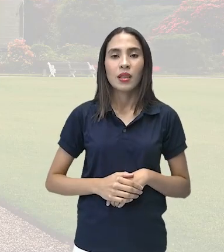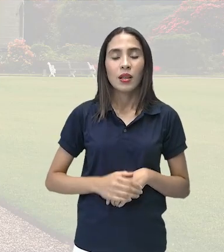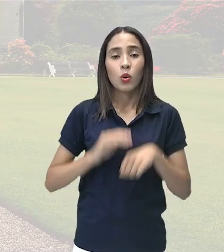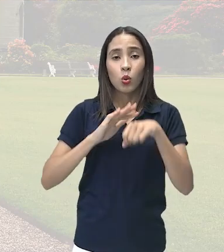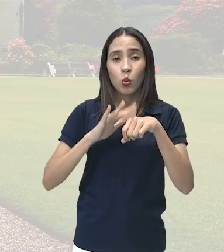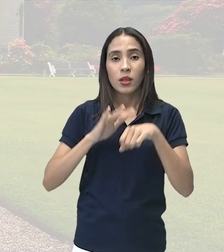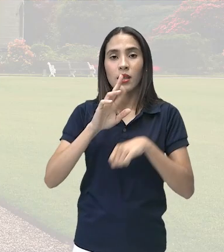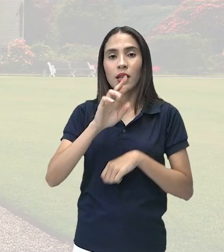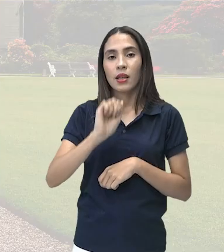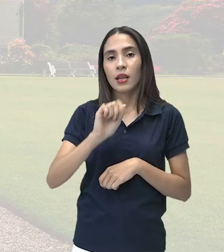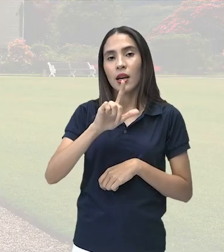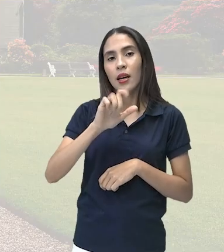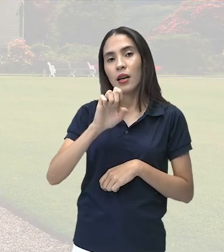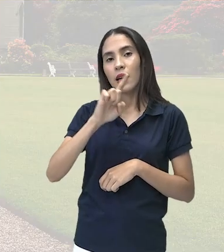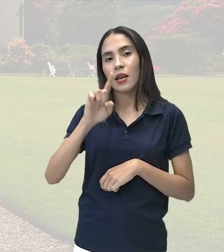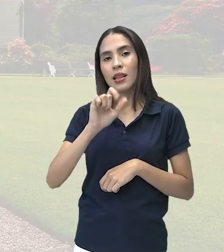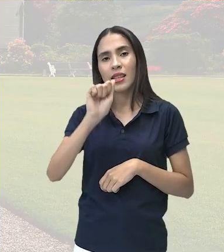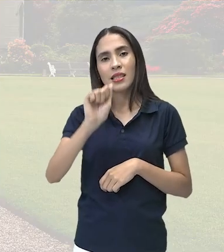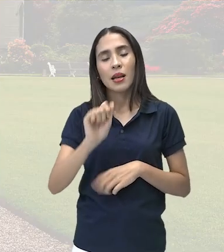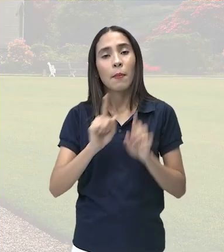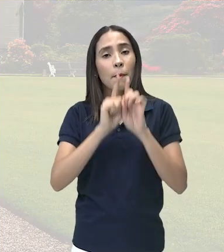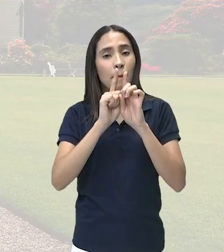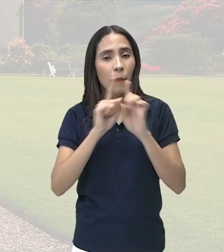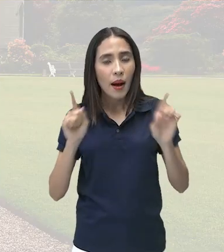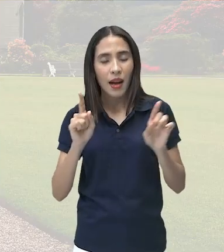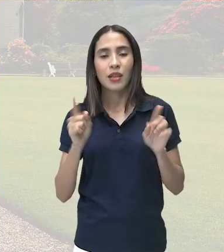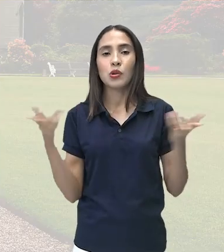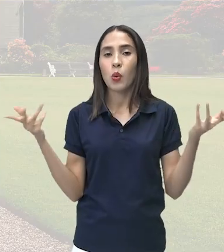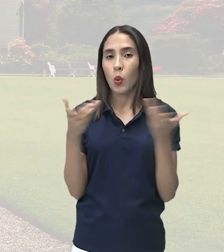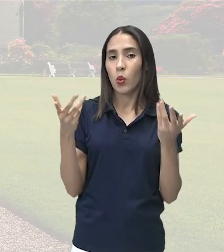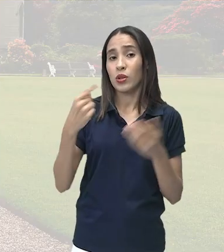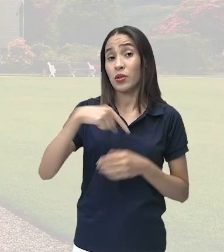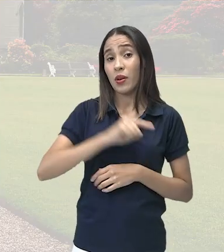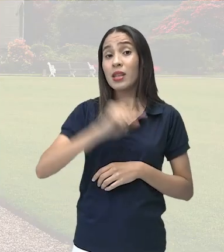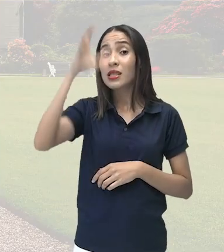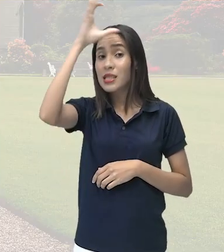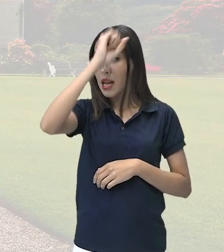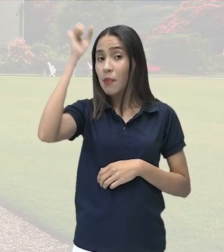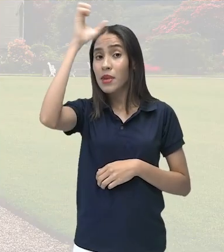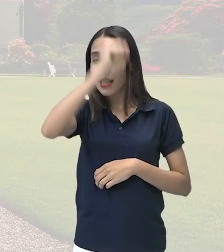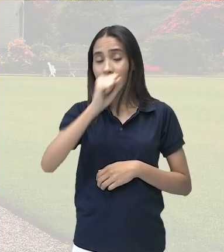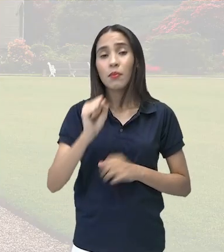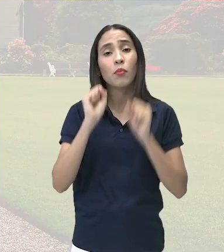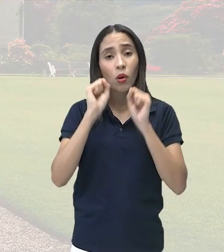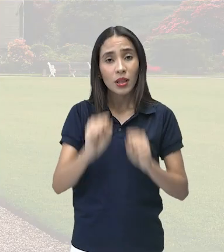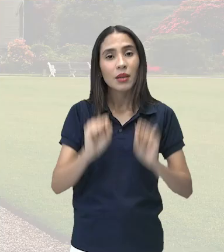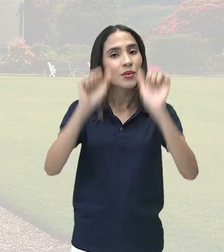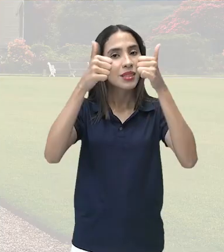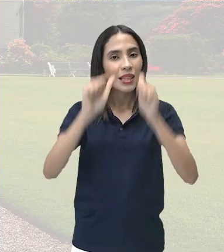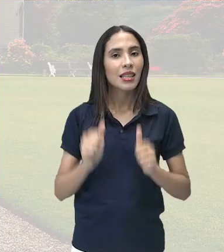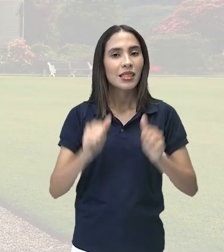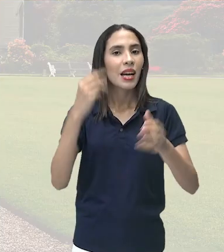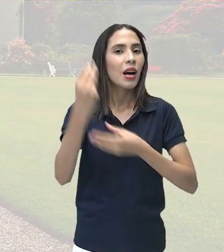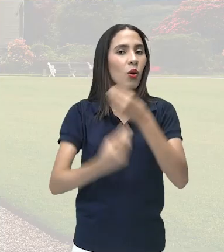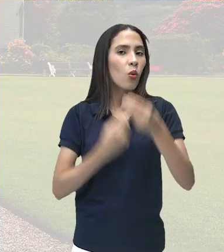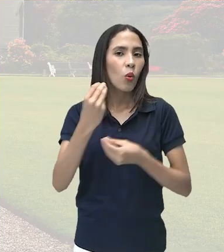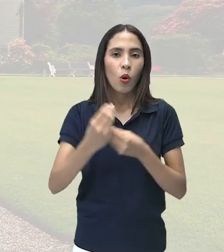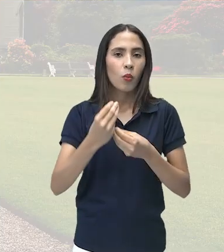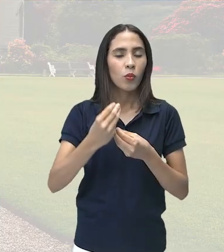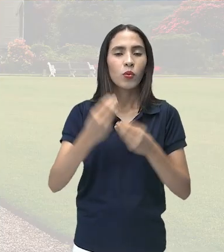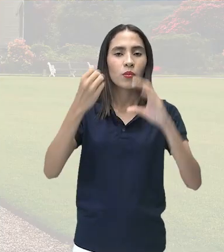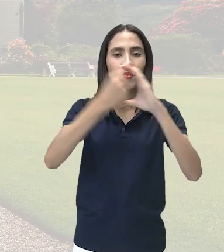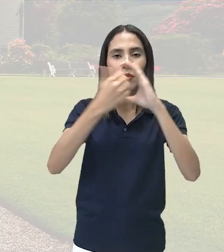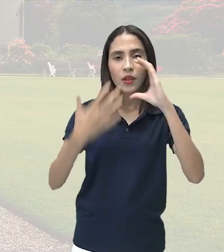da realeza. E o que a gente vai aprender é que a gente pode, digamos assim, mapear a ocorrência